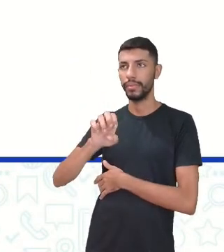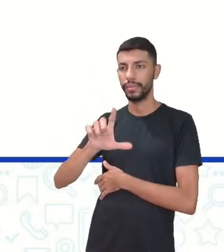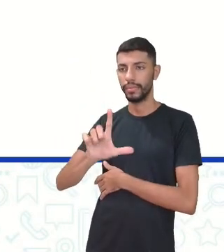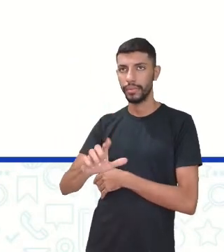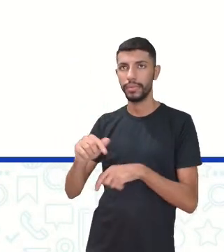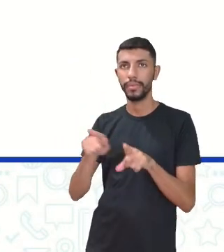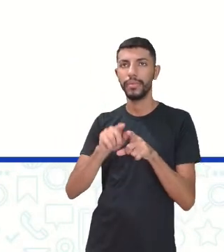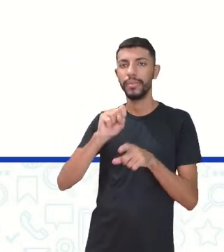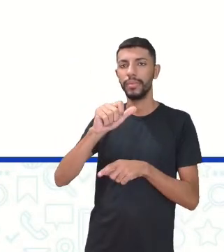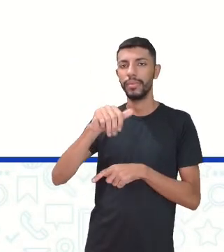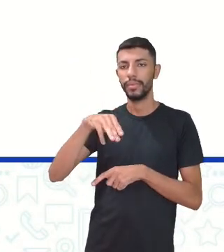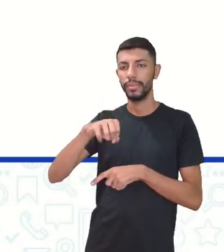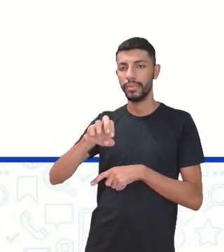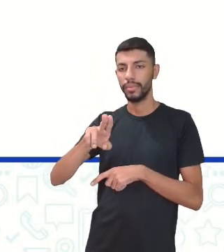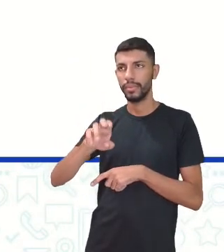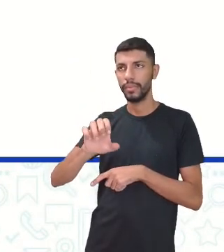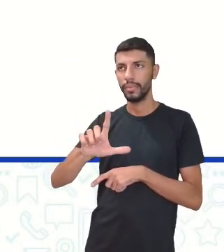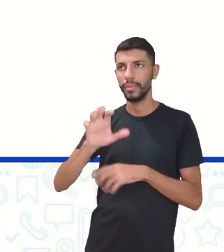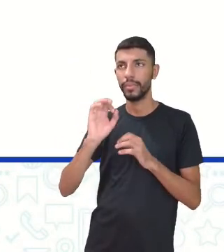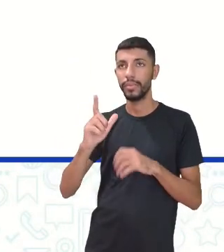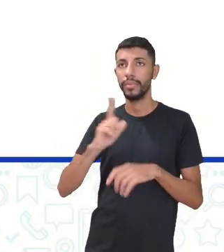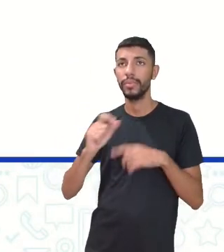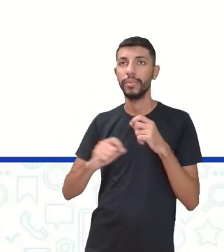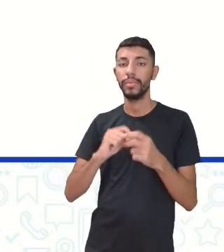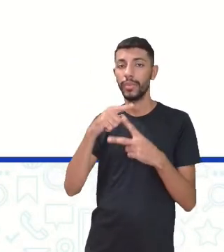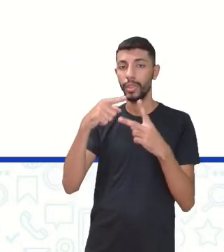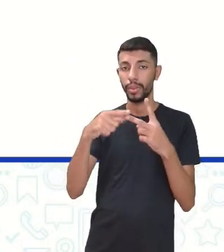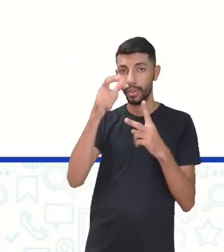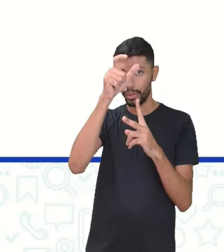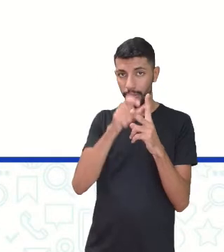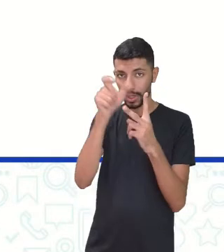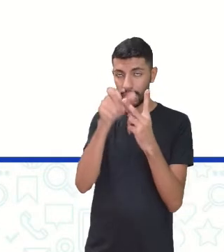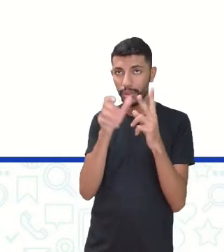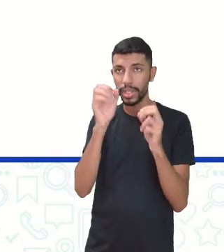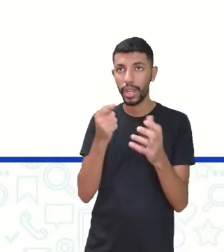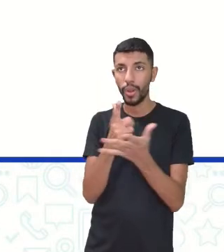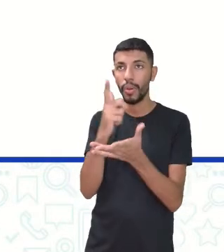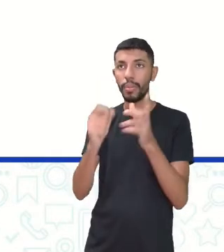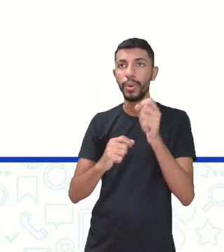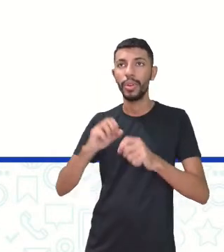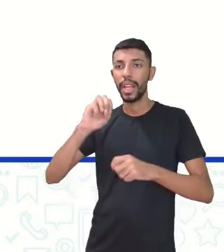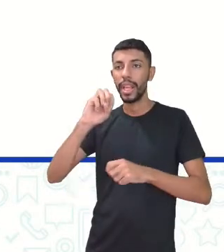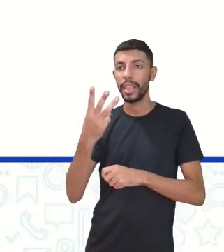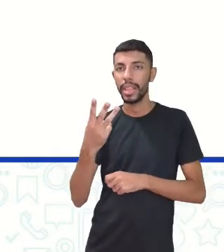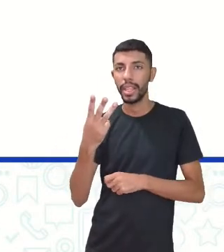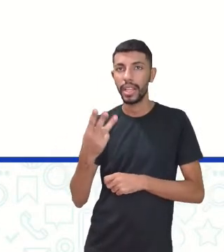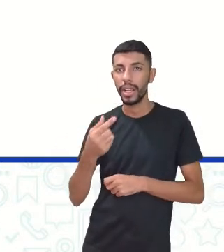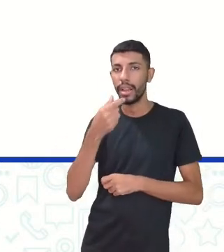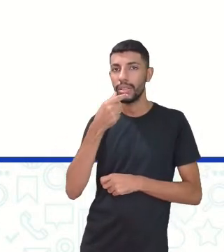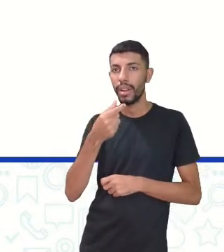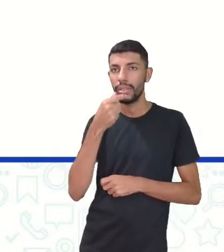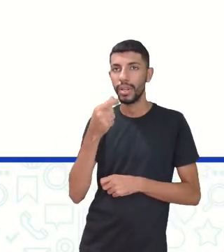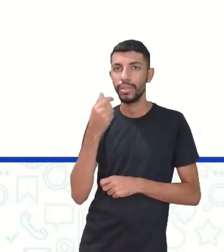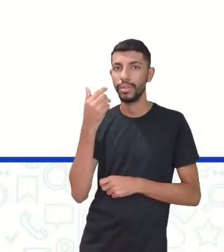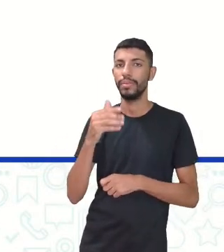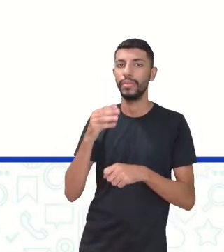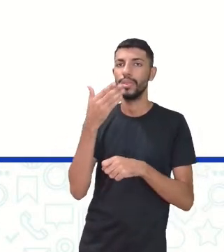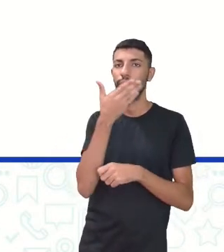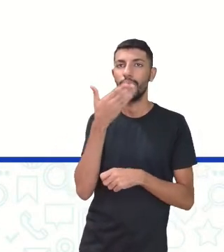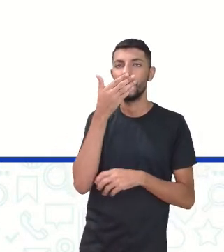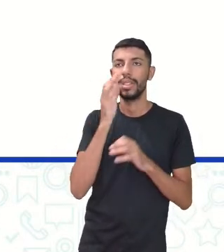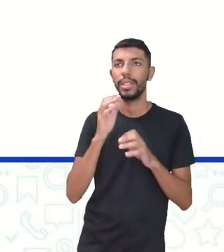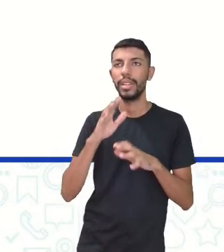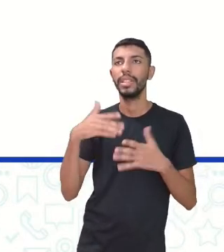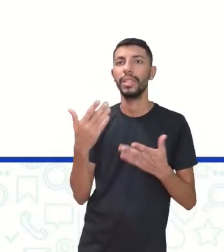2 pessoas, tá? Que compraram 3 paçocas. Então, eu tenho 3 paçocas para dividir para